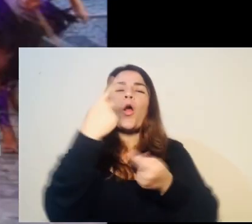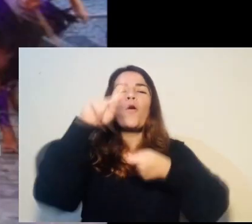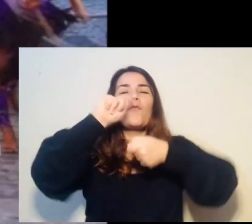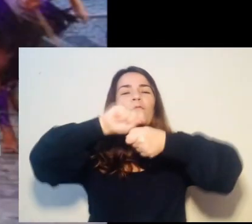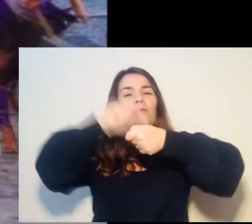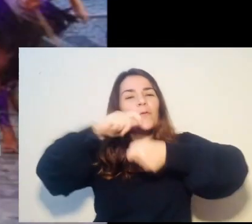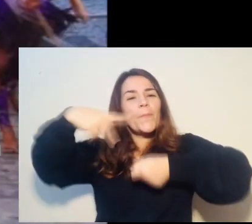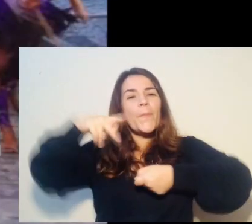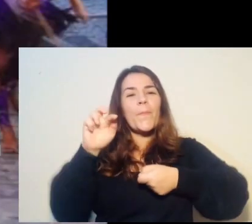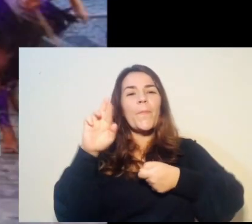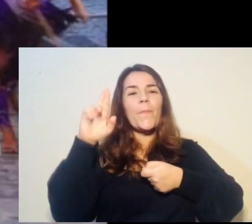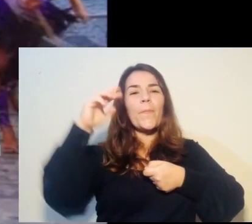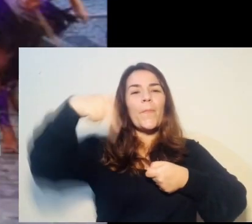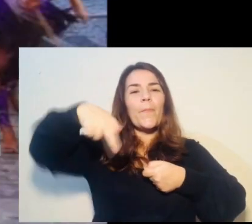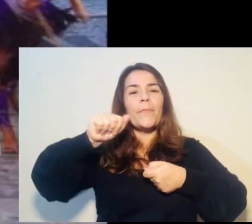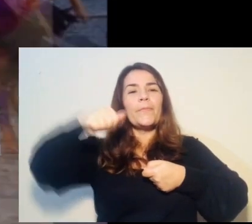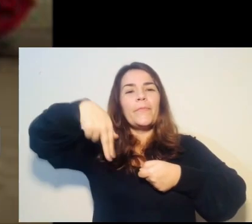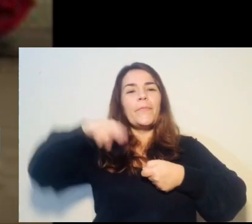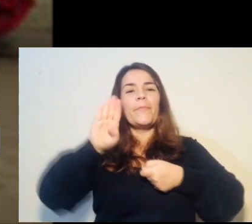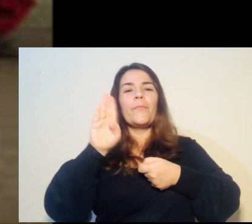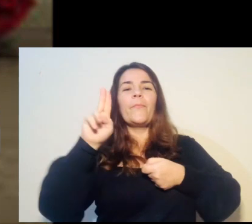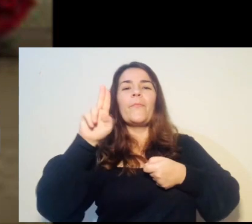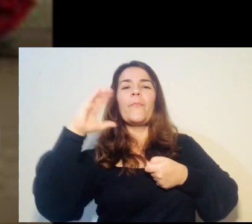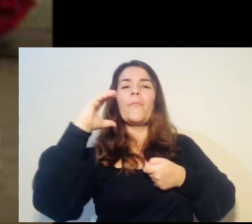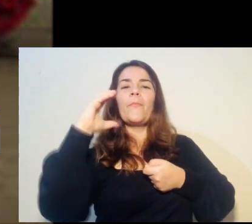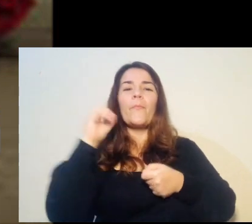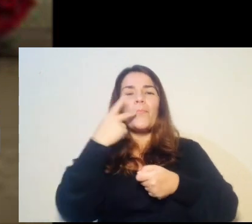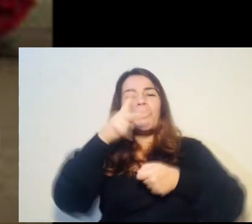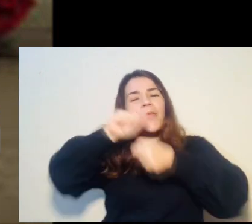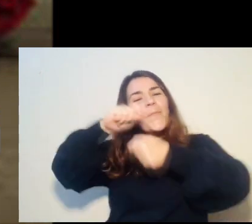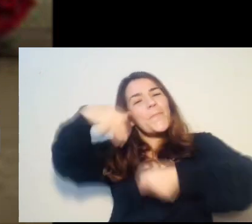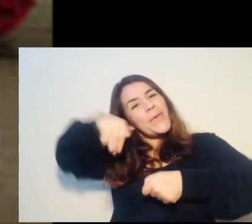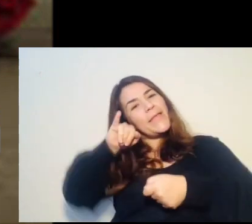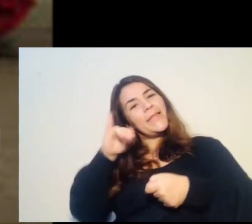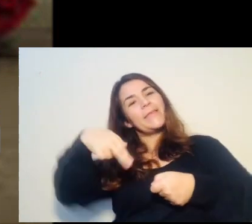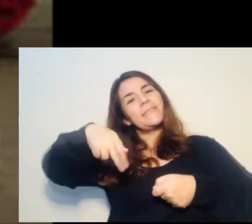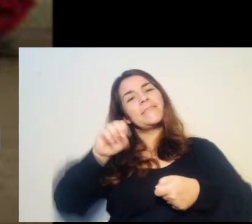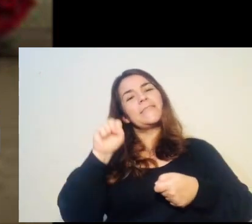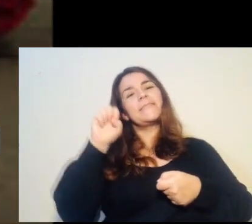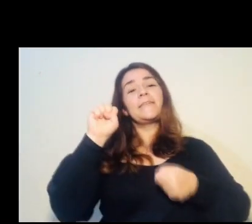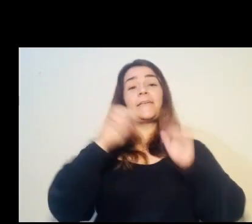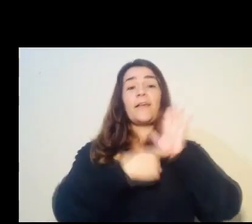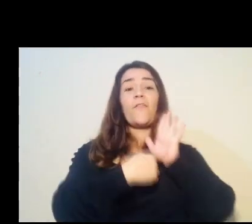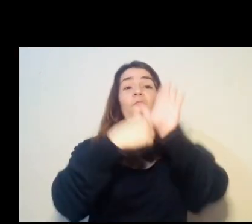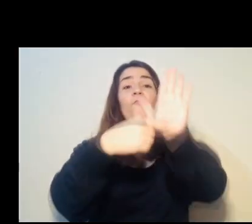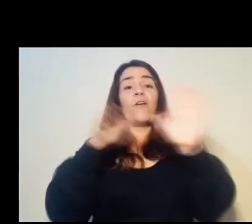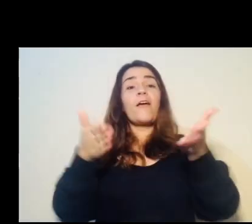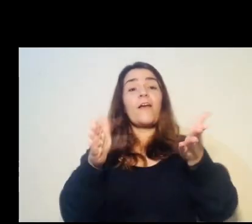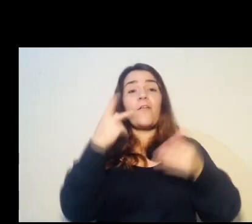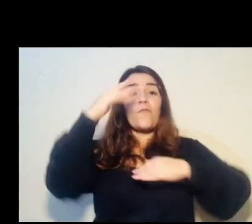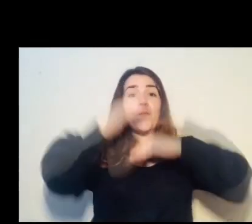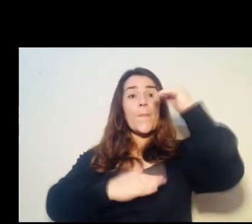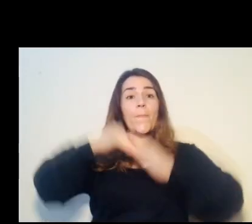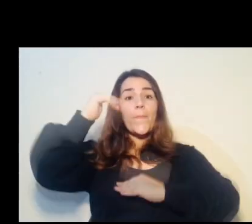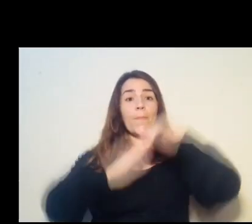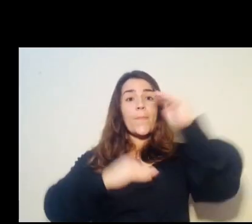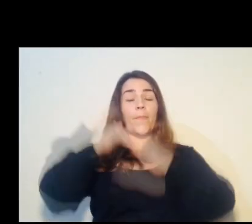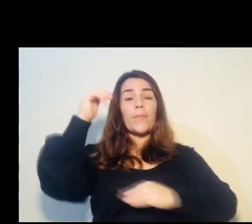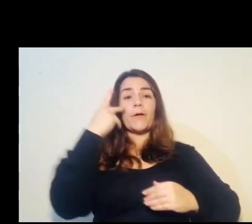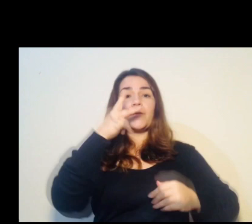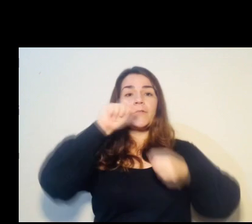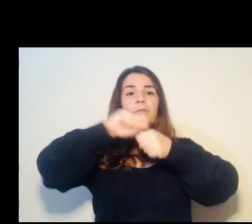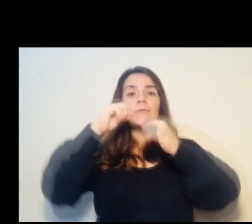o Caboclinho de Pernambuco e as Marujadas de Minas Gerais. Agora vamos para a nossa